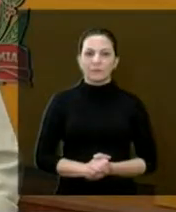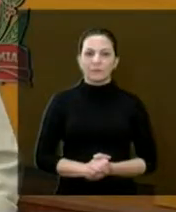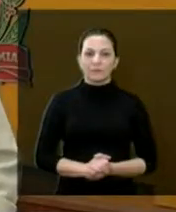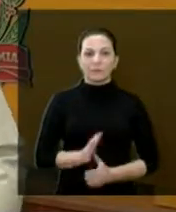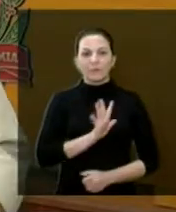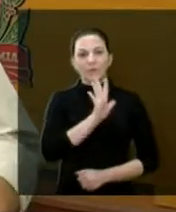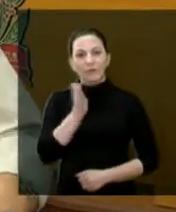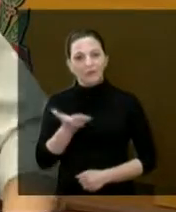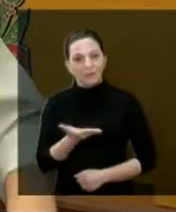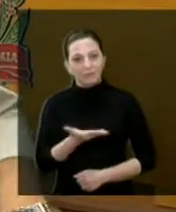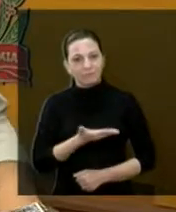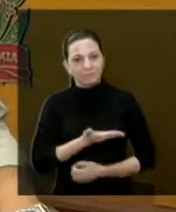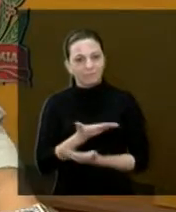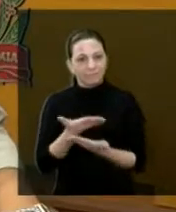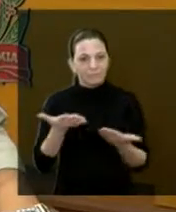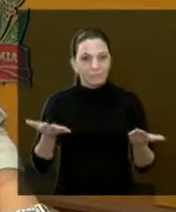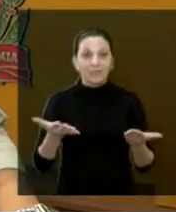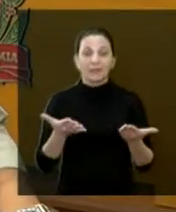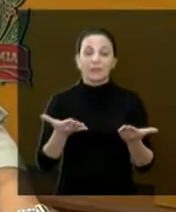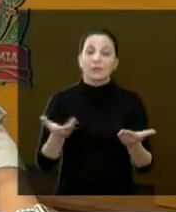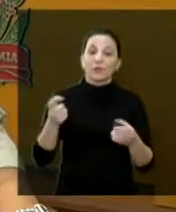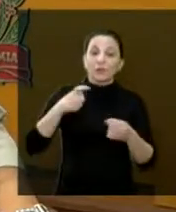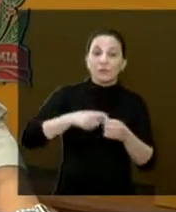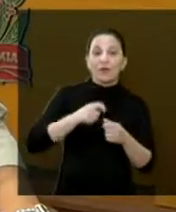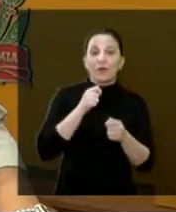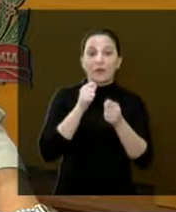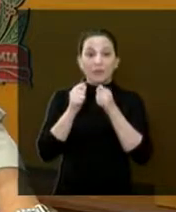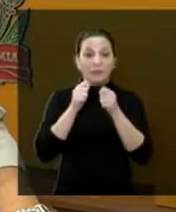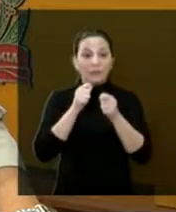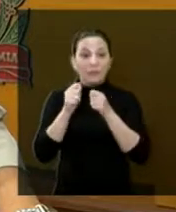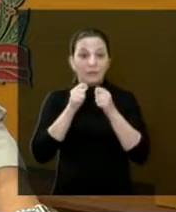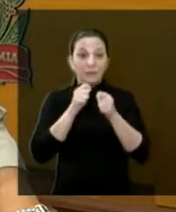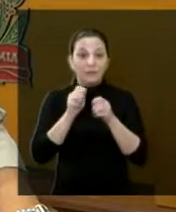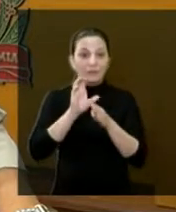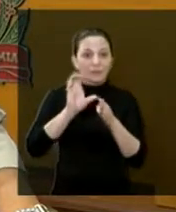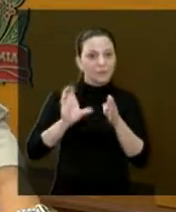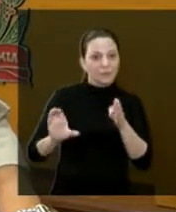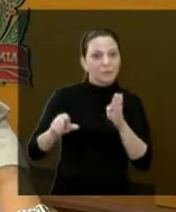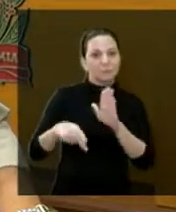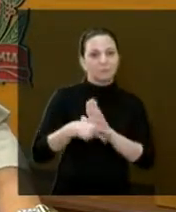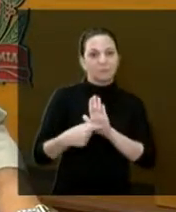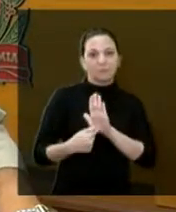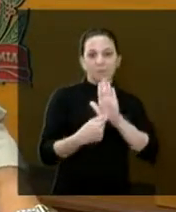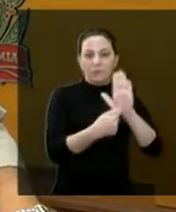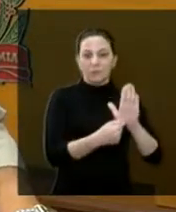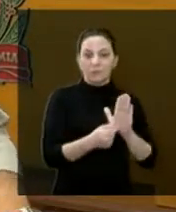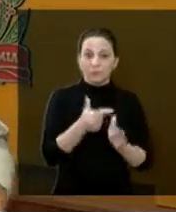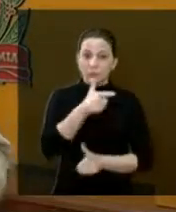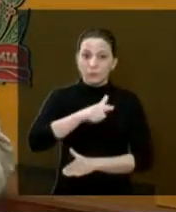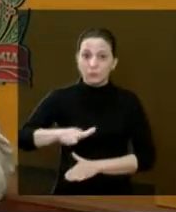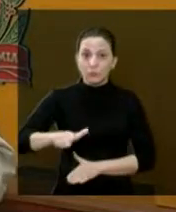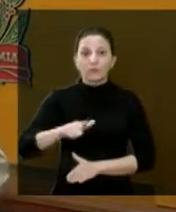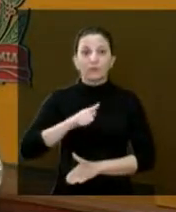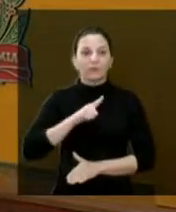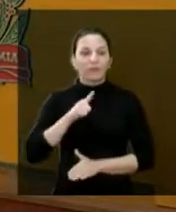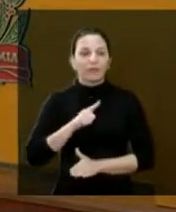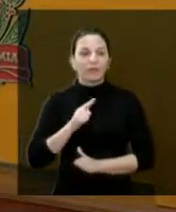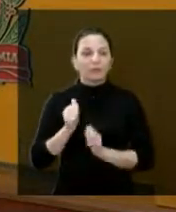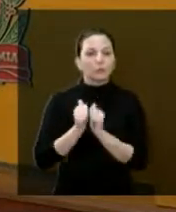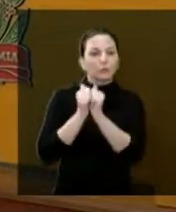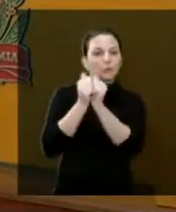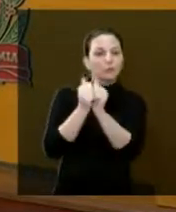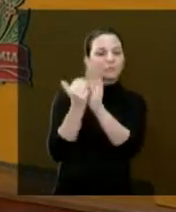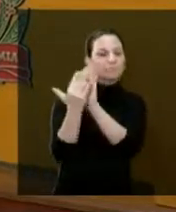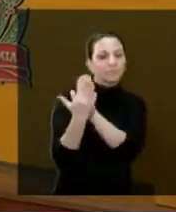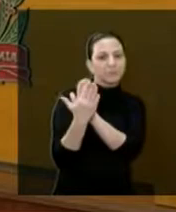Olá pessoal, nós estamos de volta aqui à TV Câmara com o programa Entrevistas e novamente nós estaremos cara a cara com